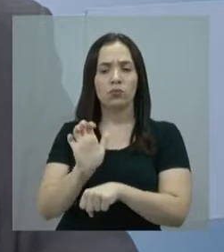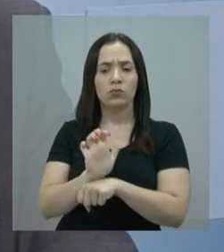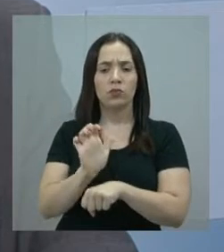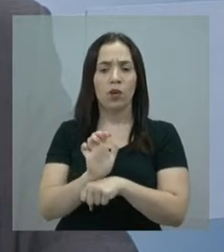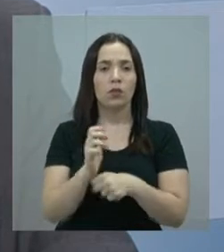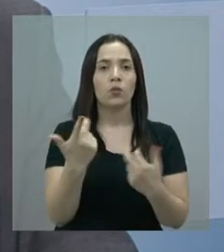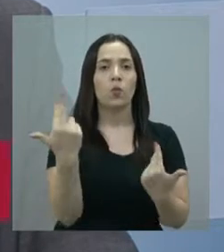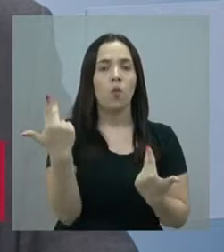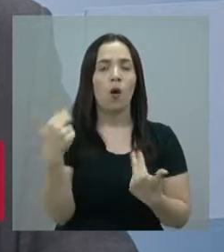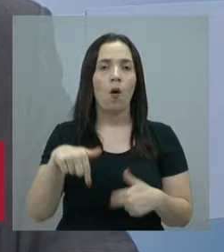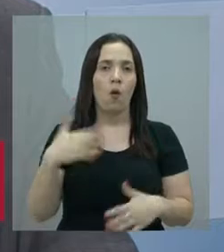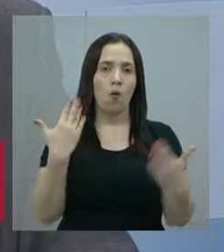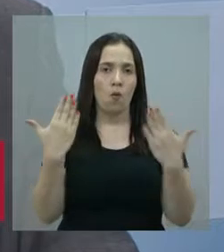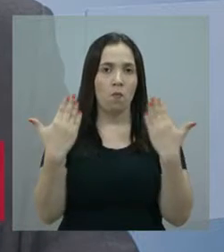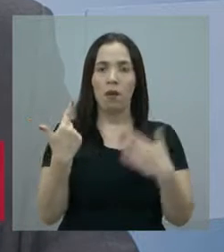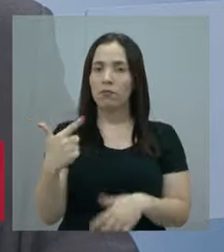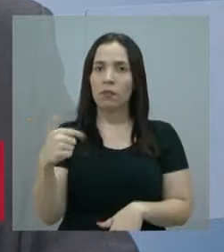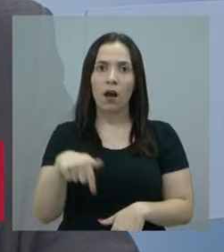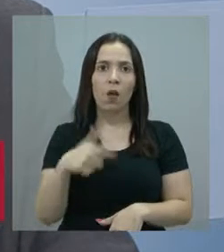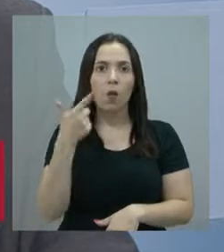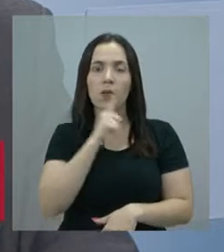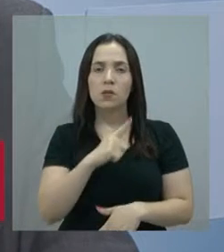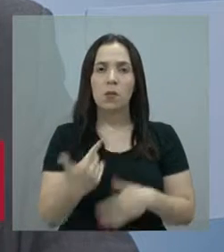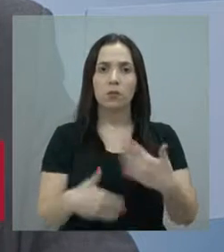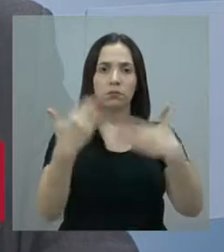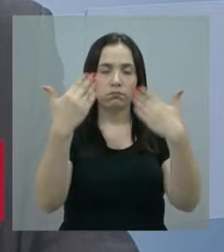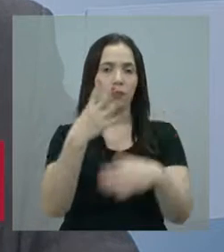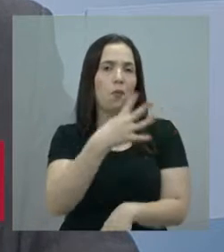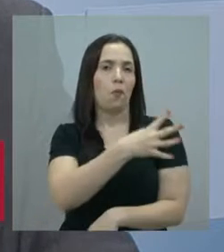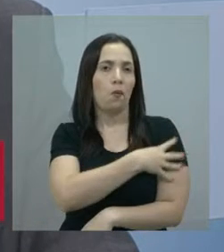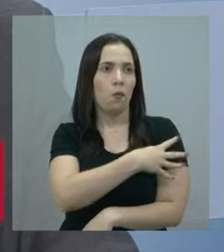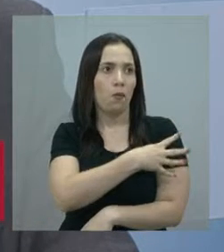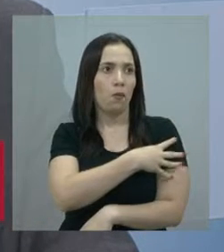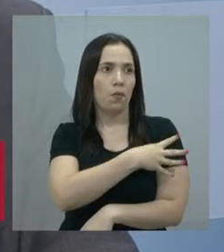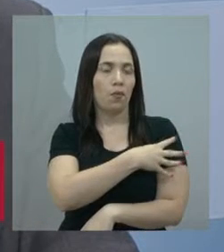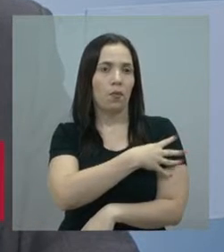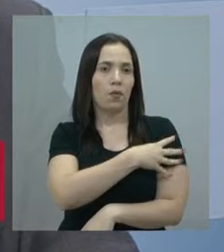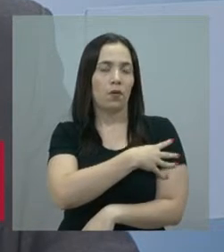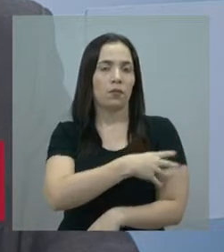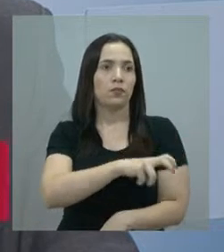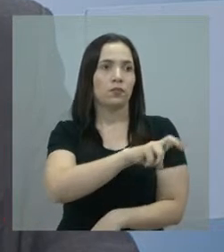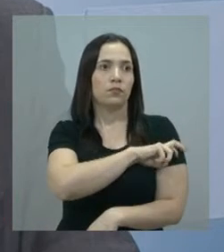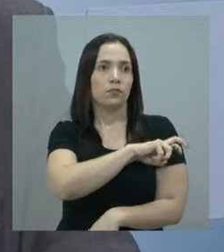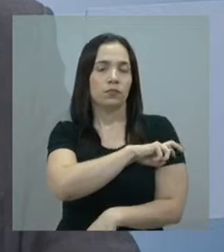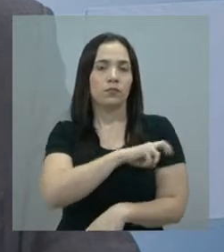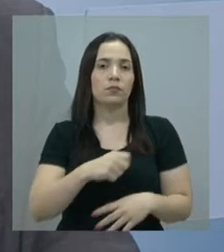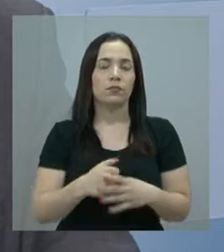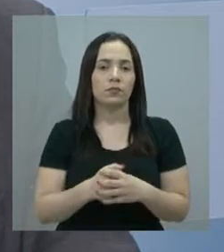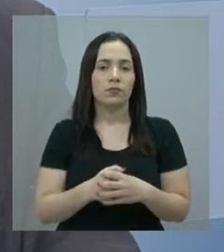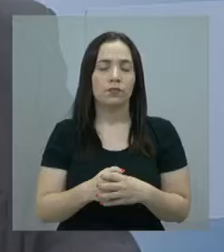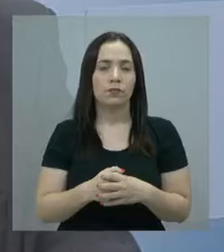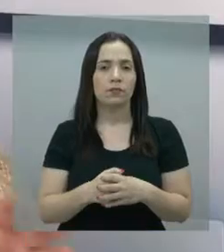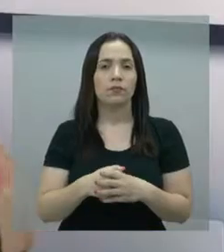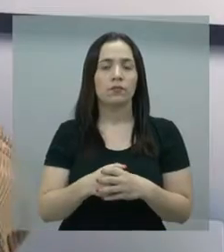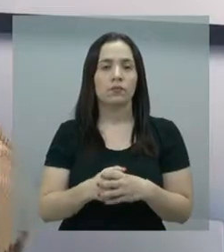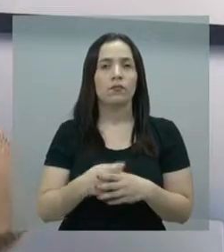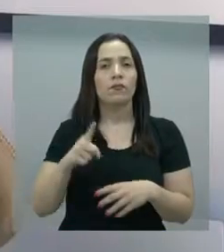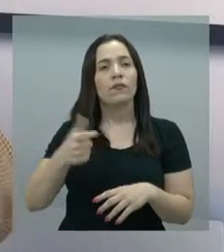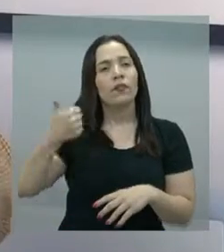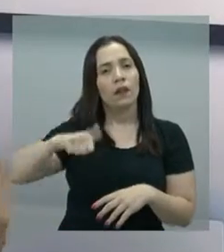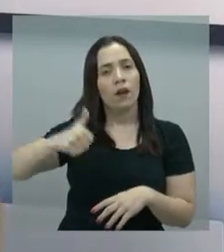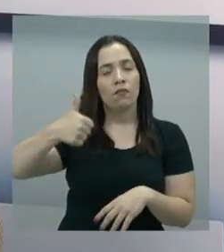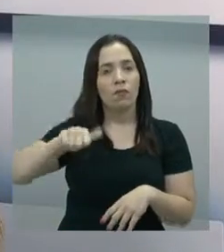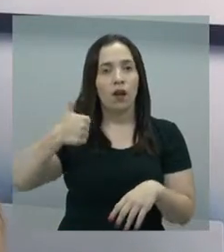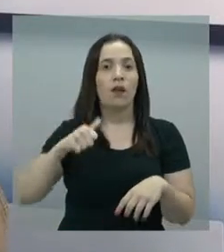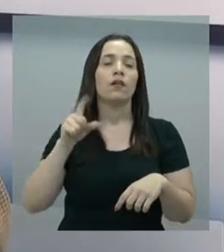o crescimento. Claro que nós estamos falando de 4ª série, 5º ano, né? Ensino fundamental. Essa avaliação é feita em relação